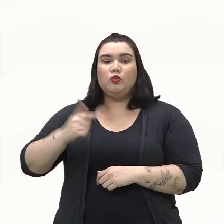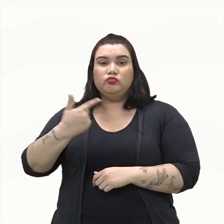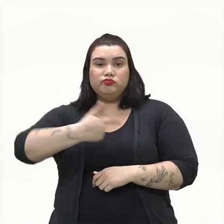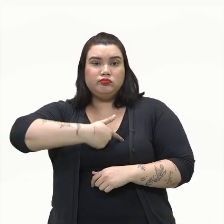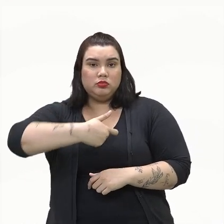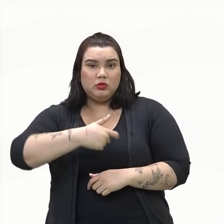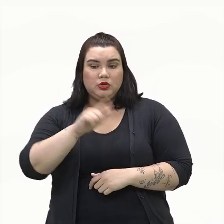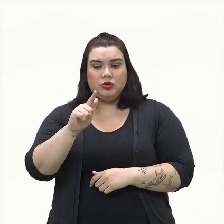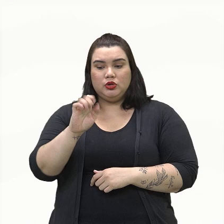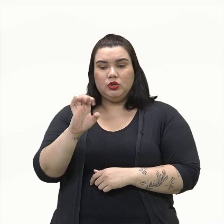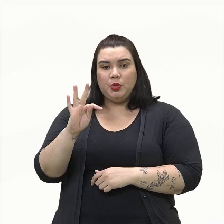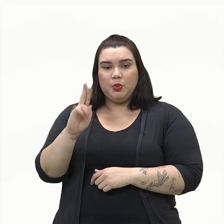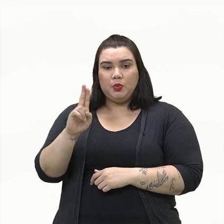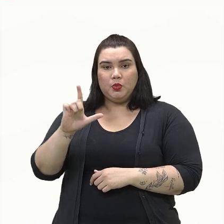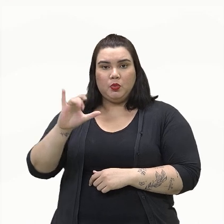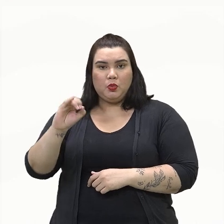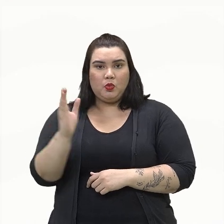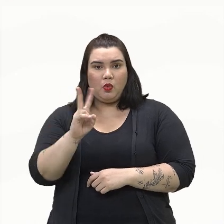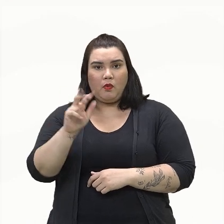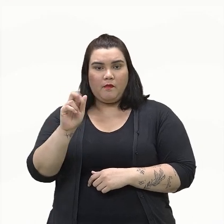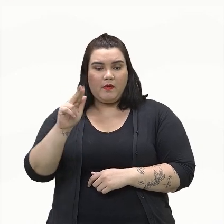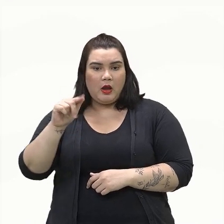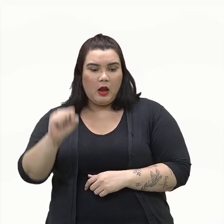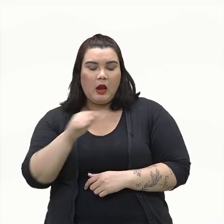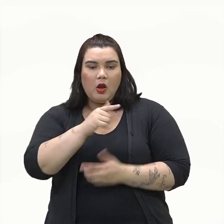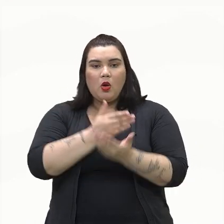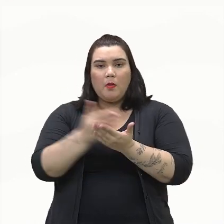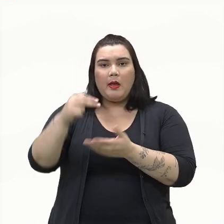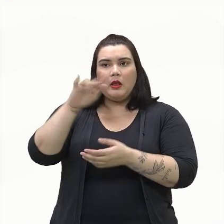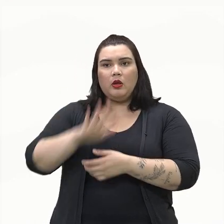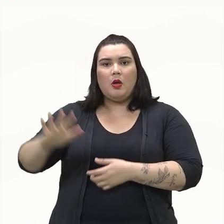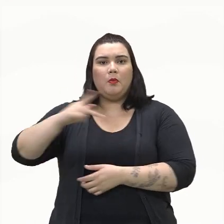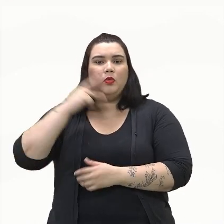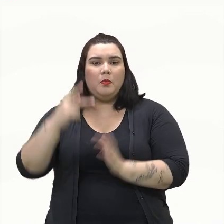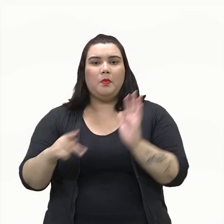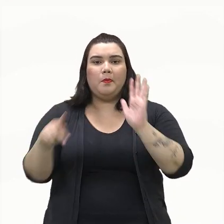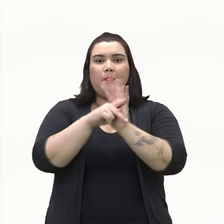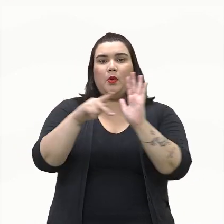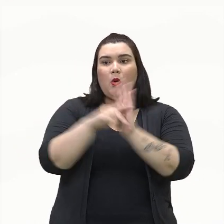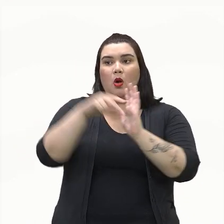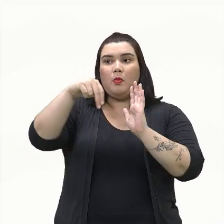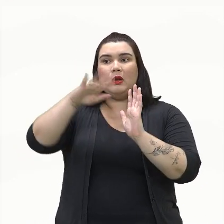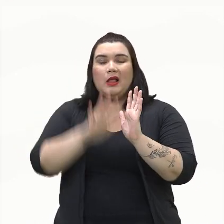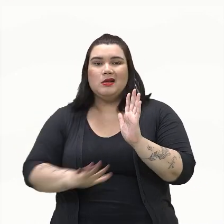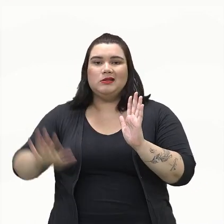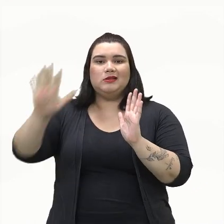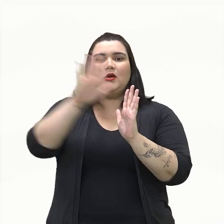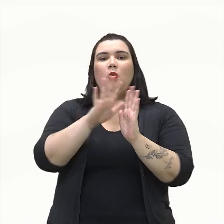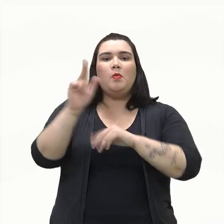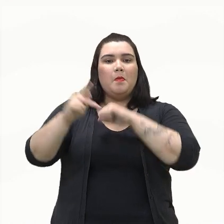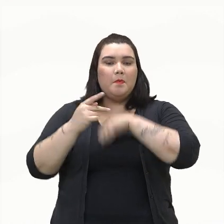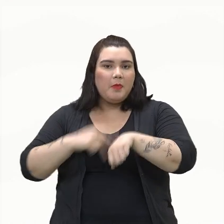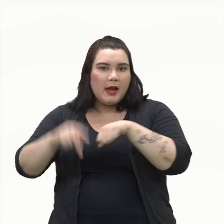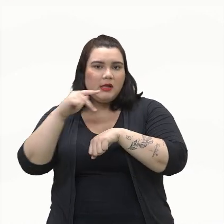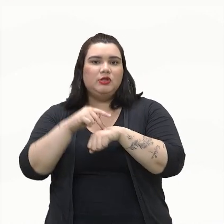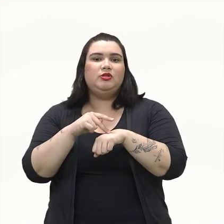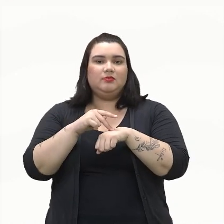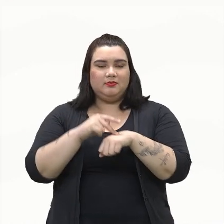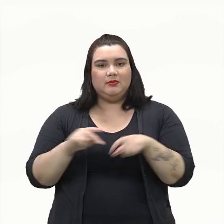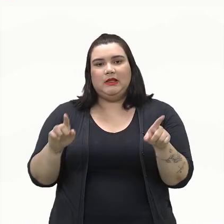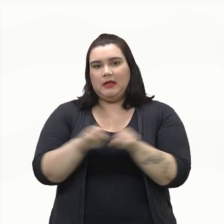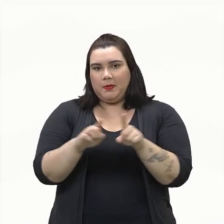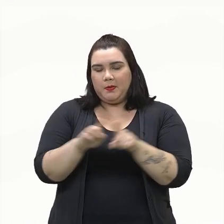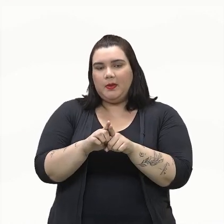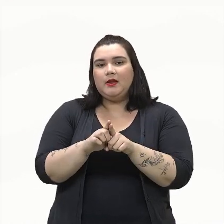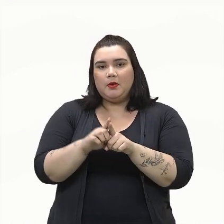também vai nacionalizar a política aqui, né? Vai criar aquele sentimento nacionalista dentro da atividade política e também na formação da